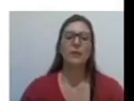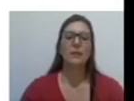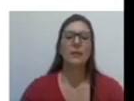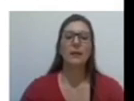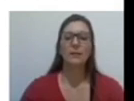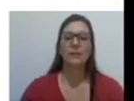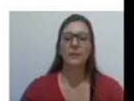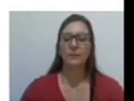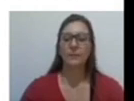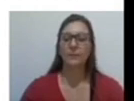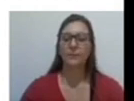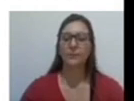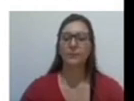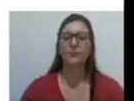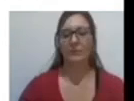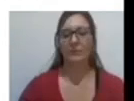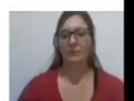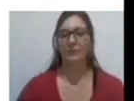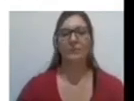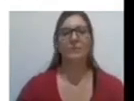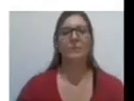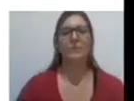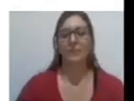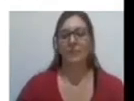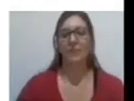mais graves.